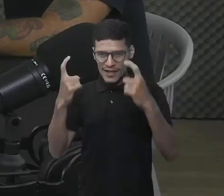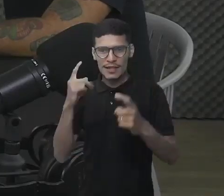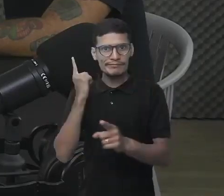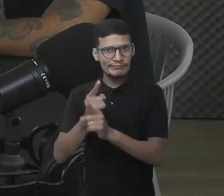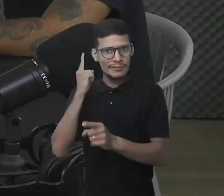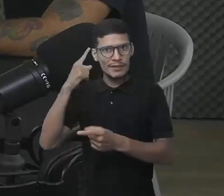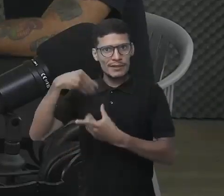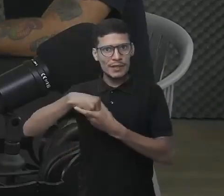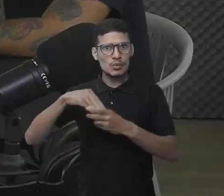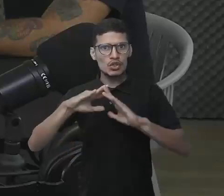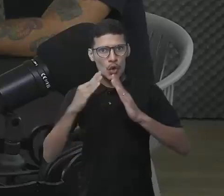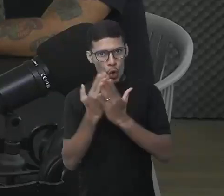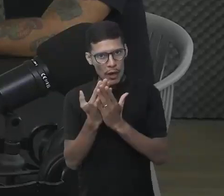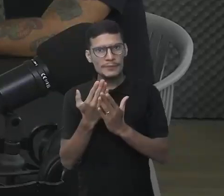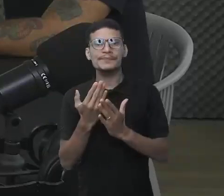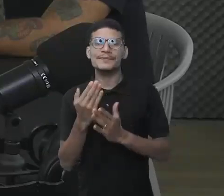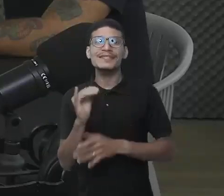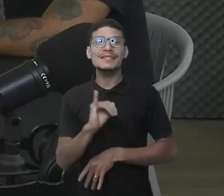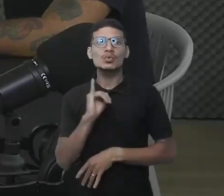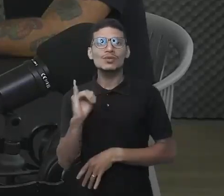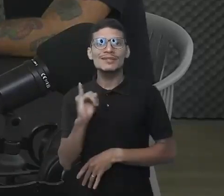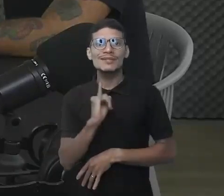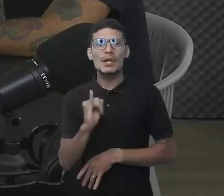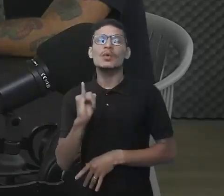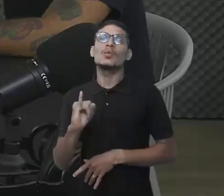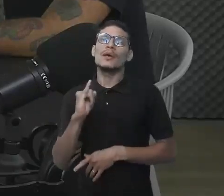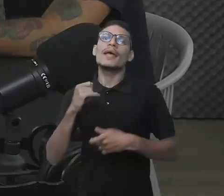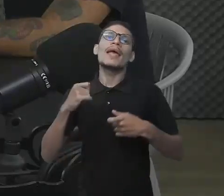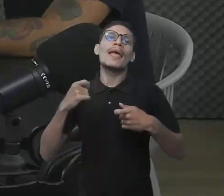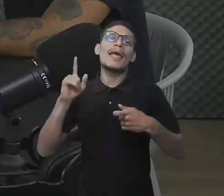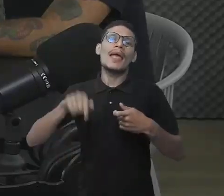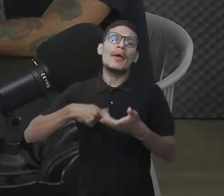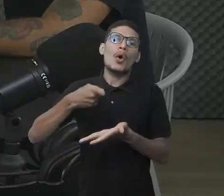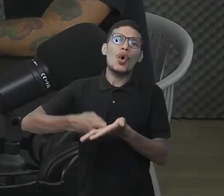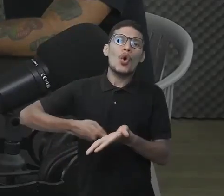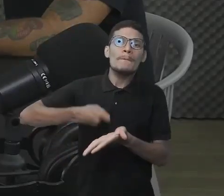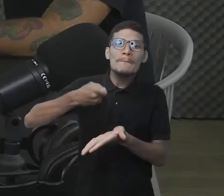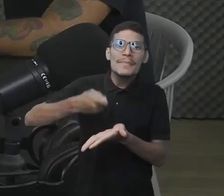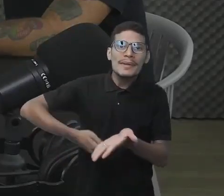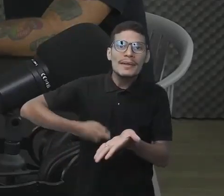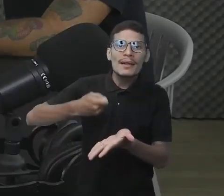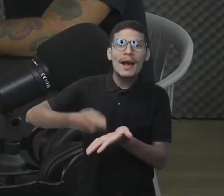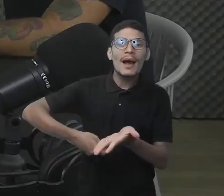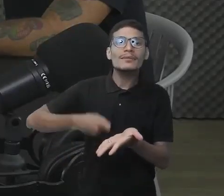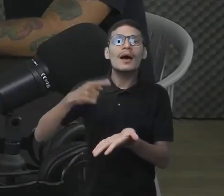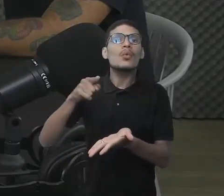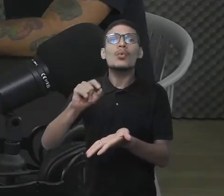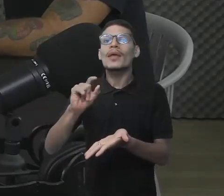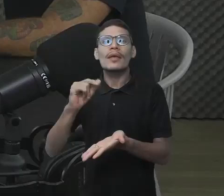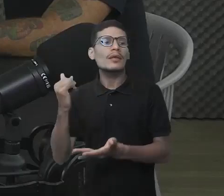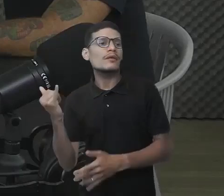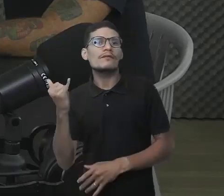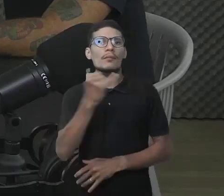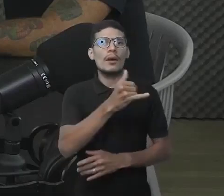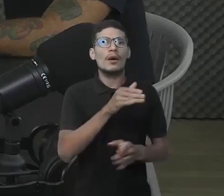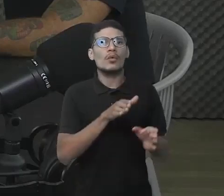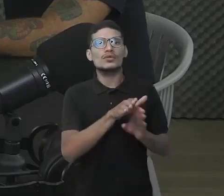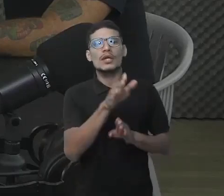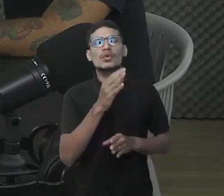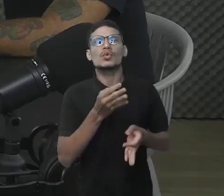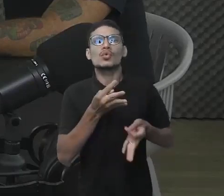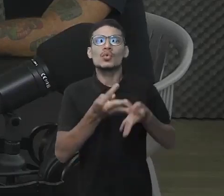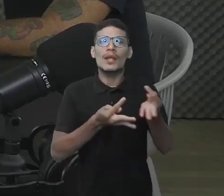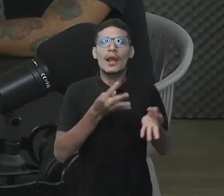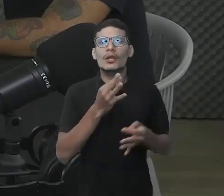escola, a instituição escola, ela é obrigada a notificar o conselho tutelar